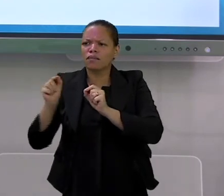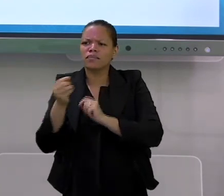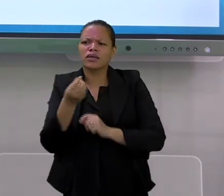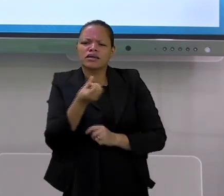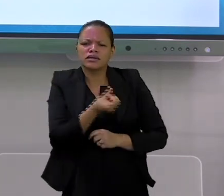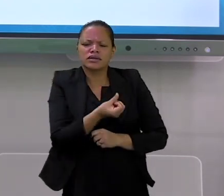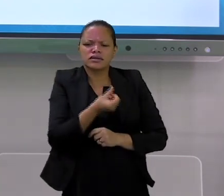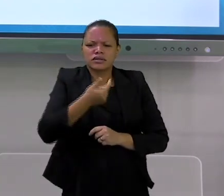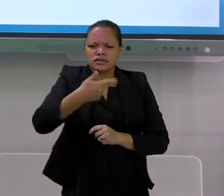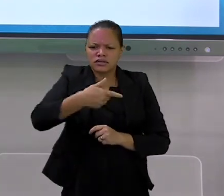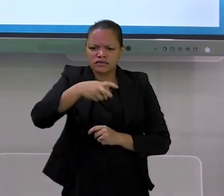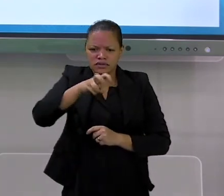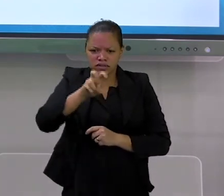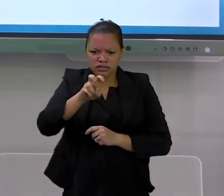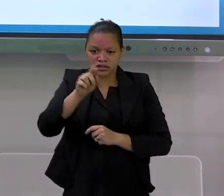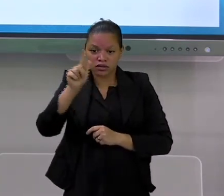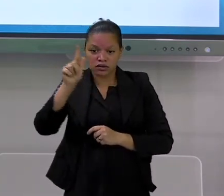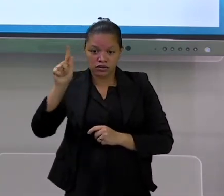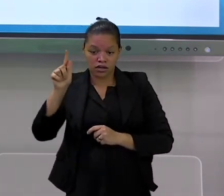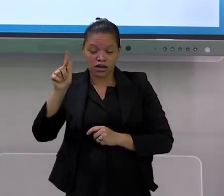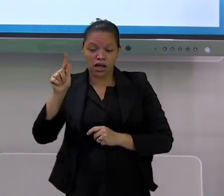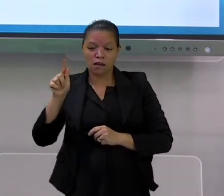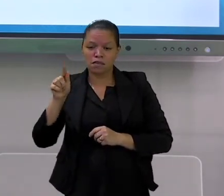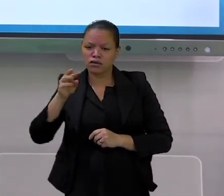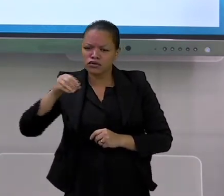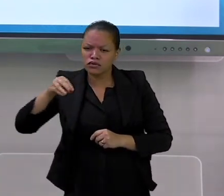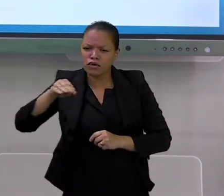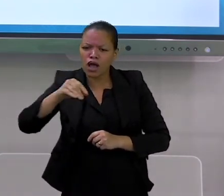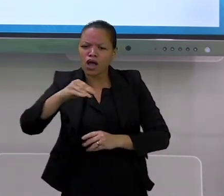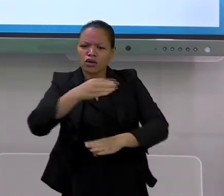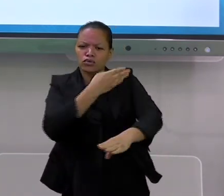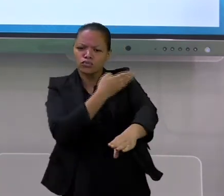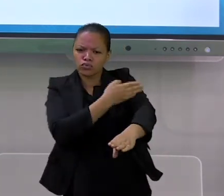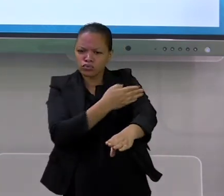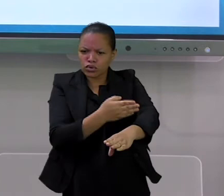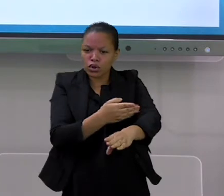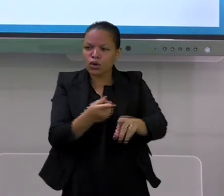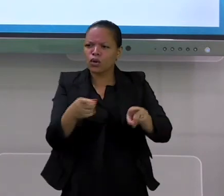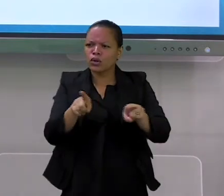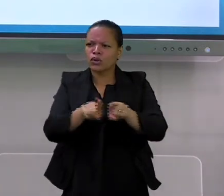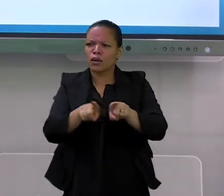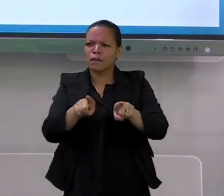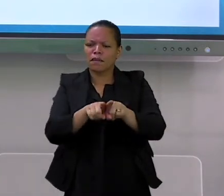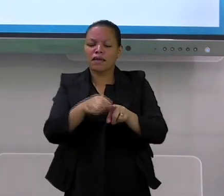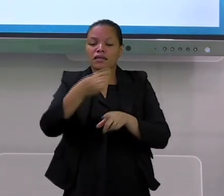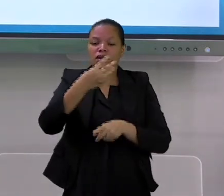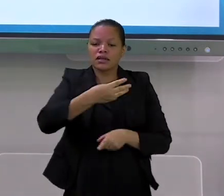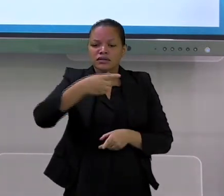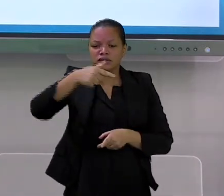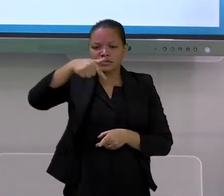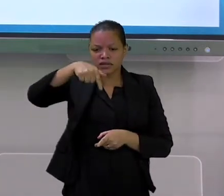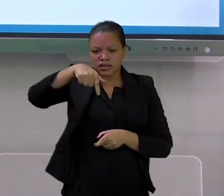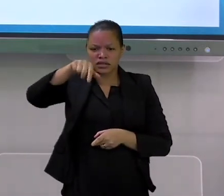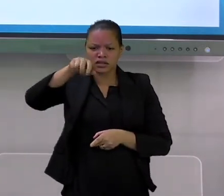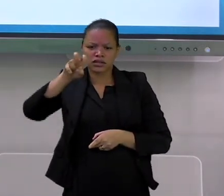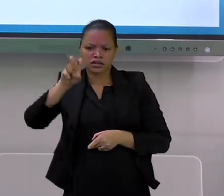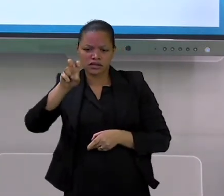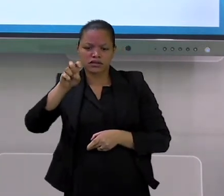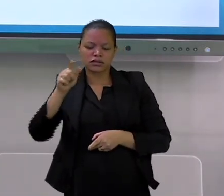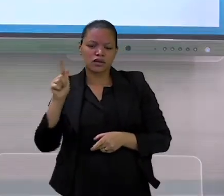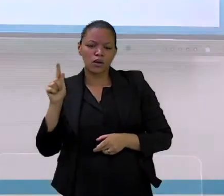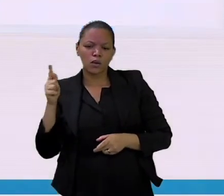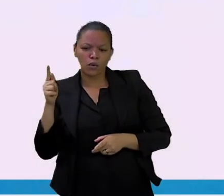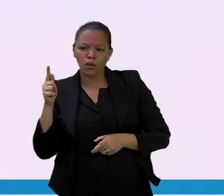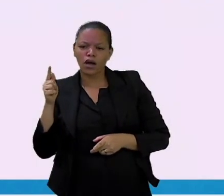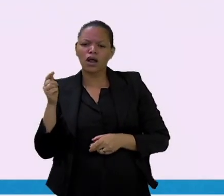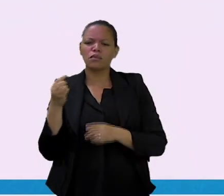e 375 gramas de açúcar. Quantas gramas possuem os 2 ingredientes juntos? Uma